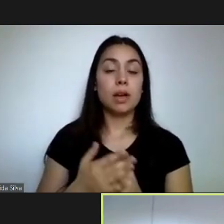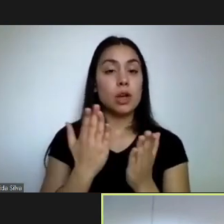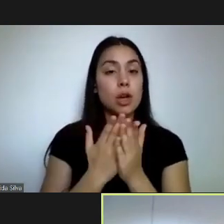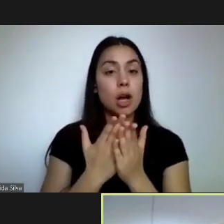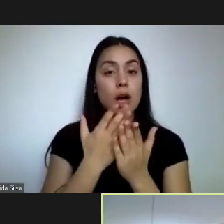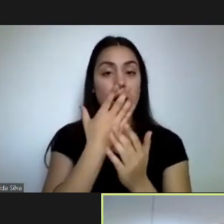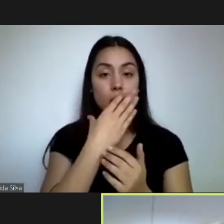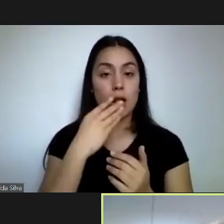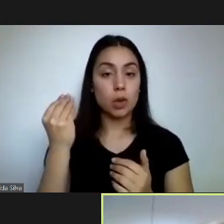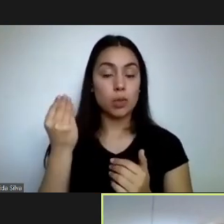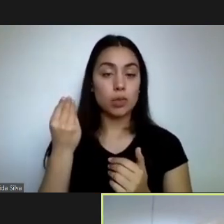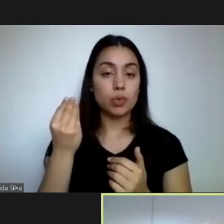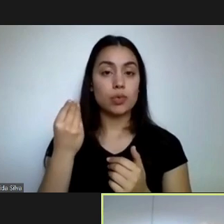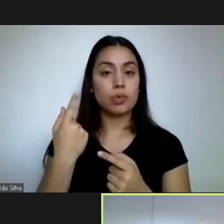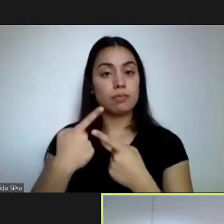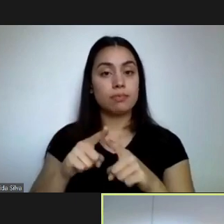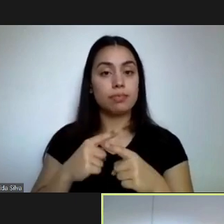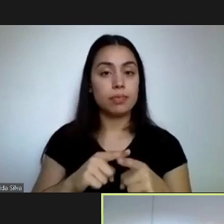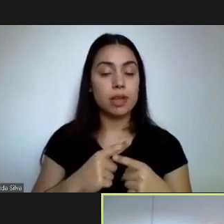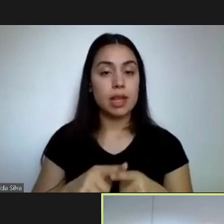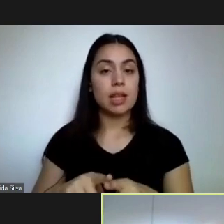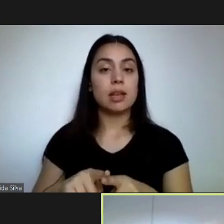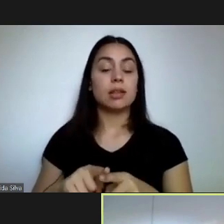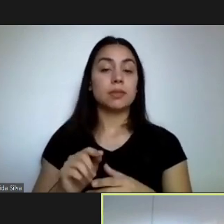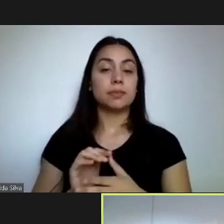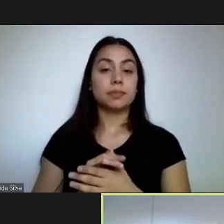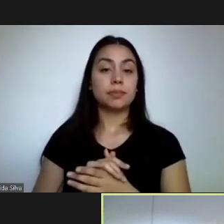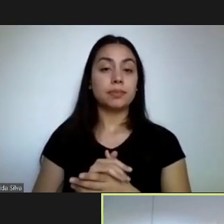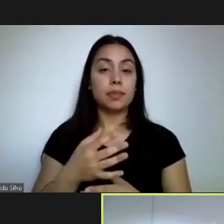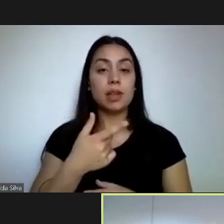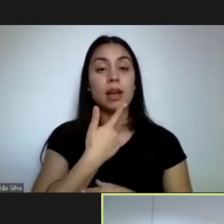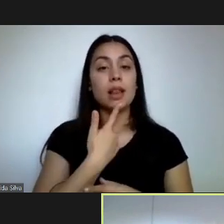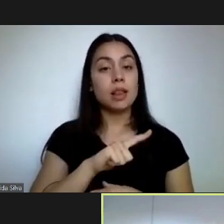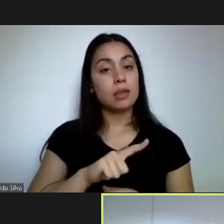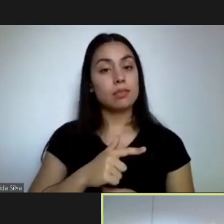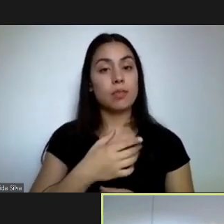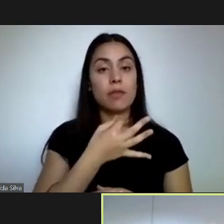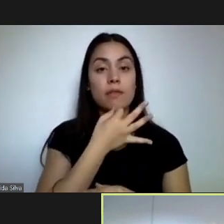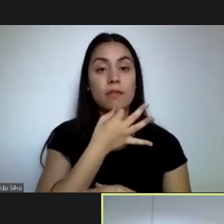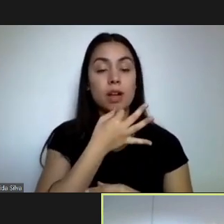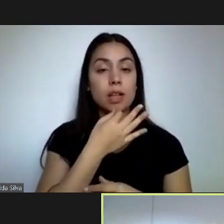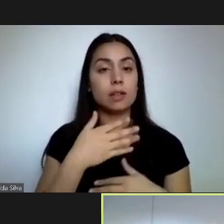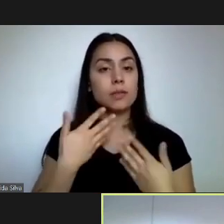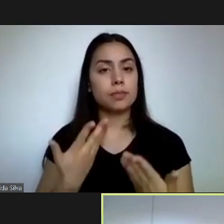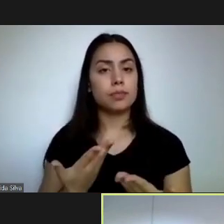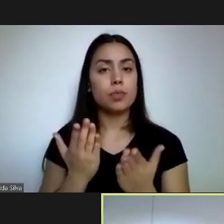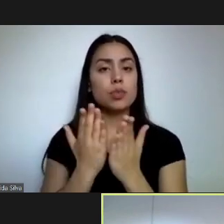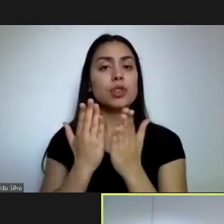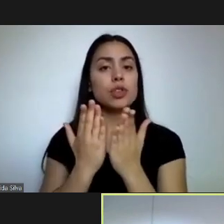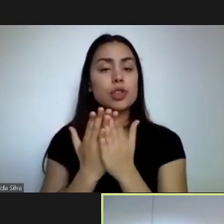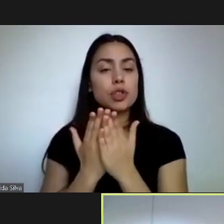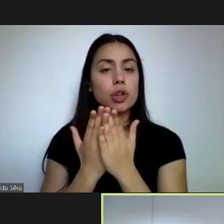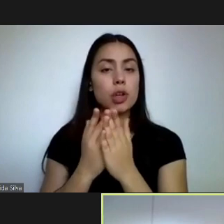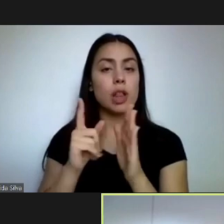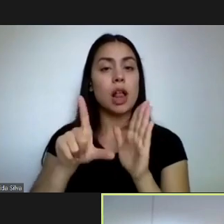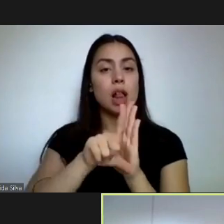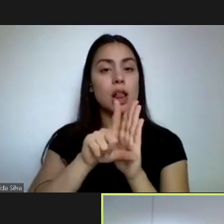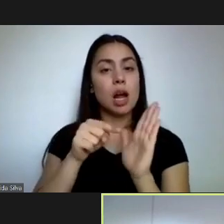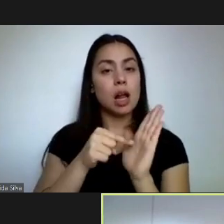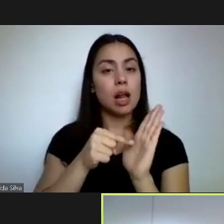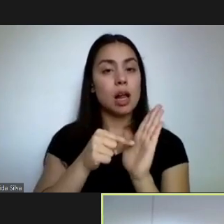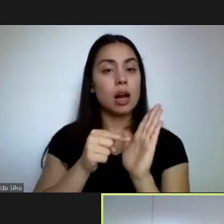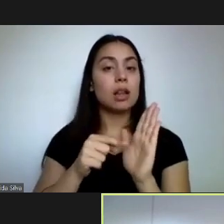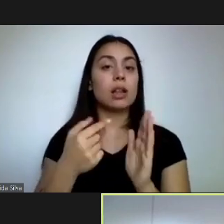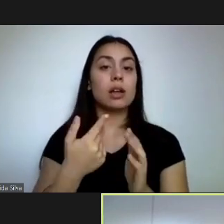a nossa Constituição e diz o nosso país que a partir do momento em que uma criança entra em Portugal, entra diretamente na